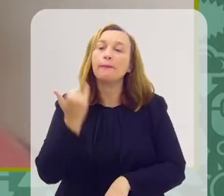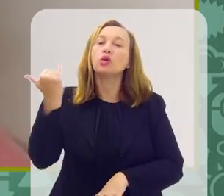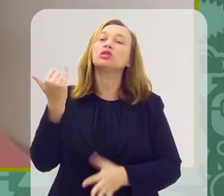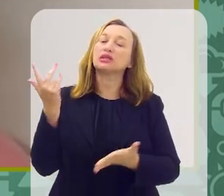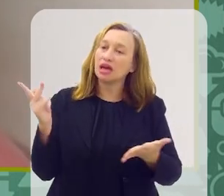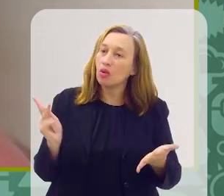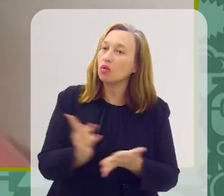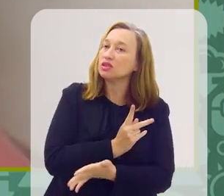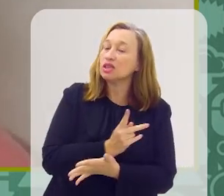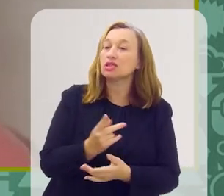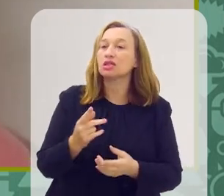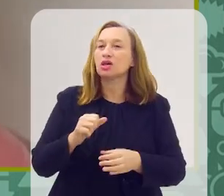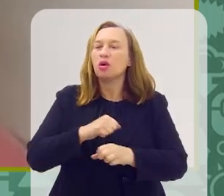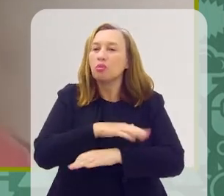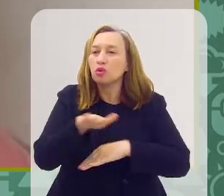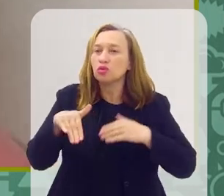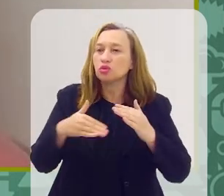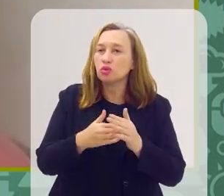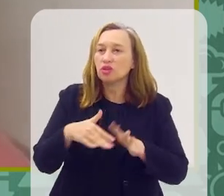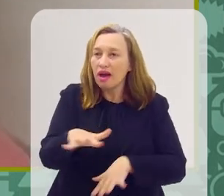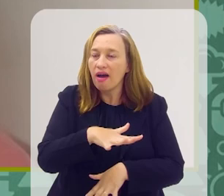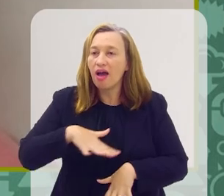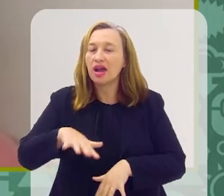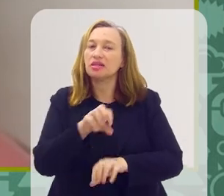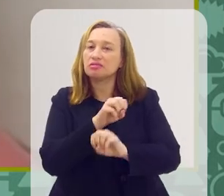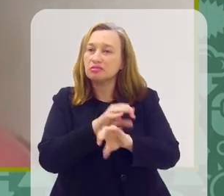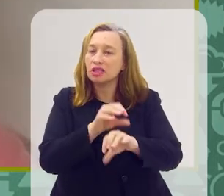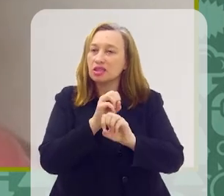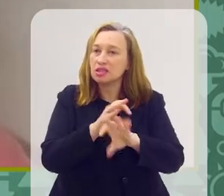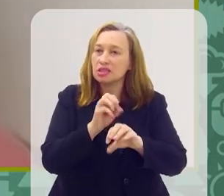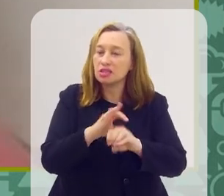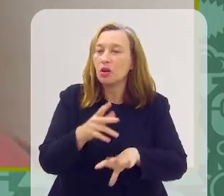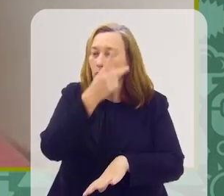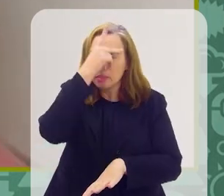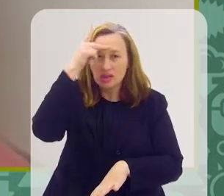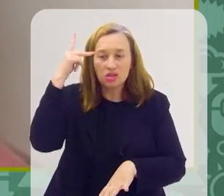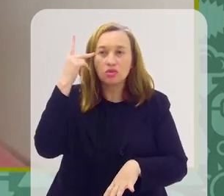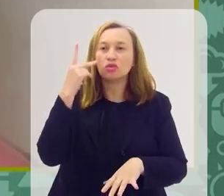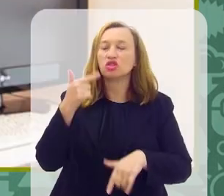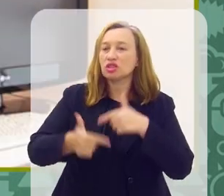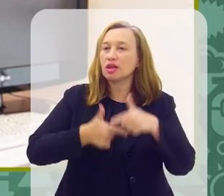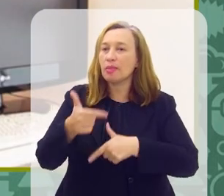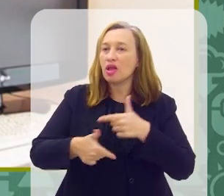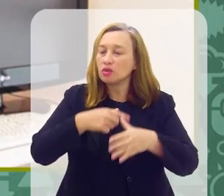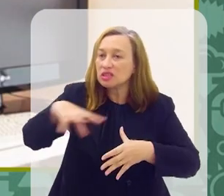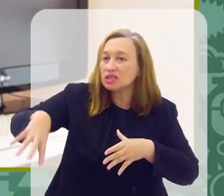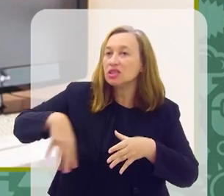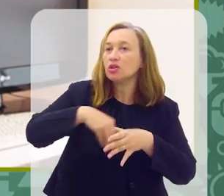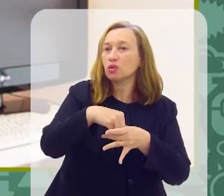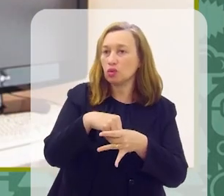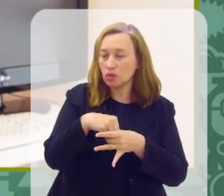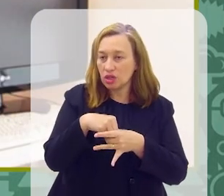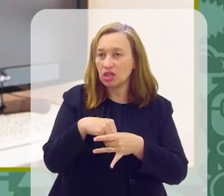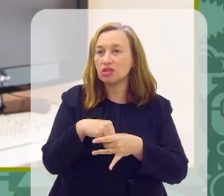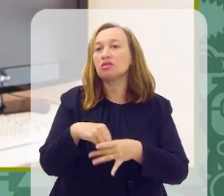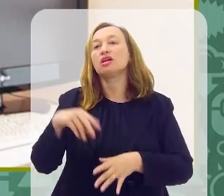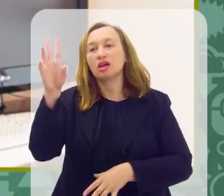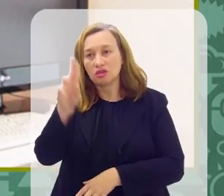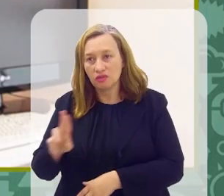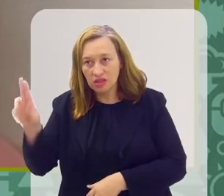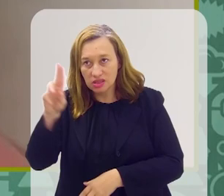importante que isso aconteça. Por todo o sistema de ensino, por pessoas que estejam trabalhando dentro